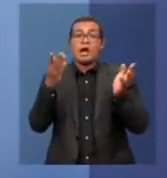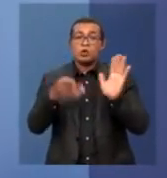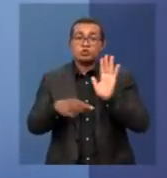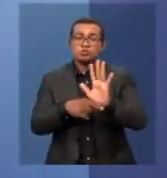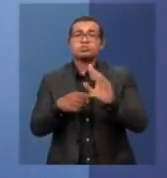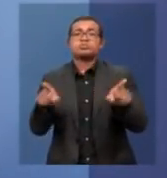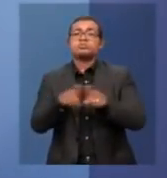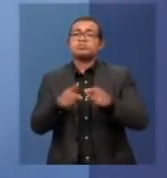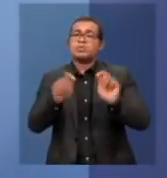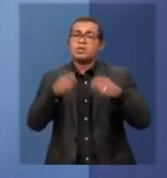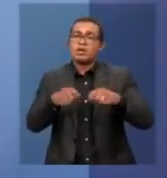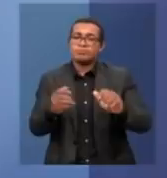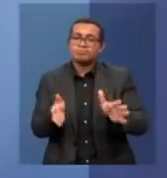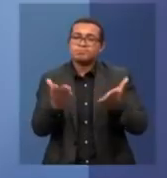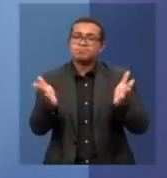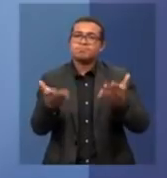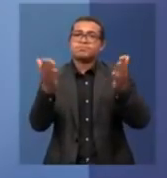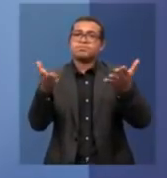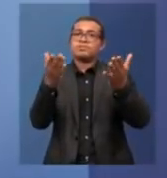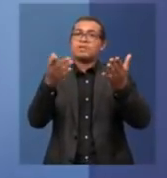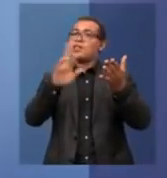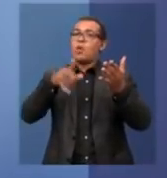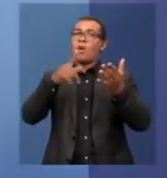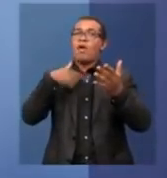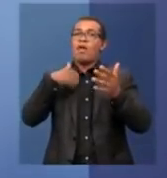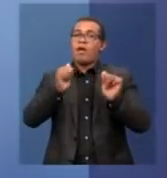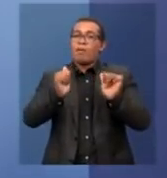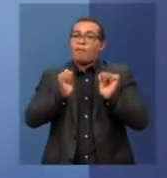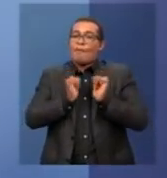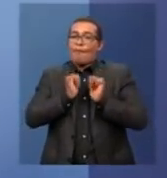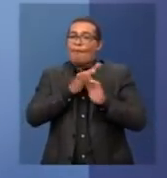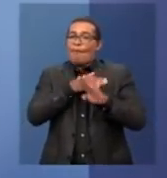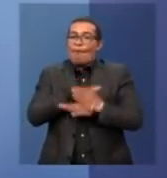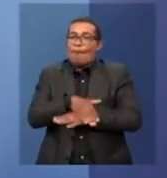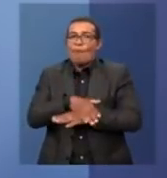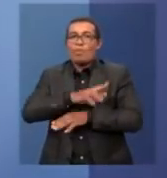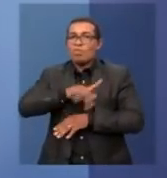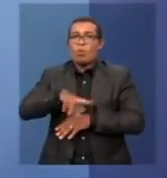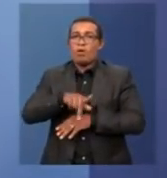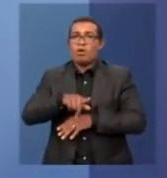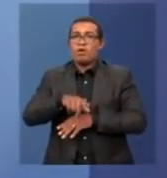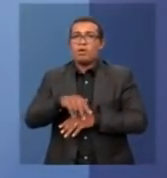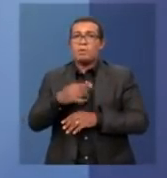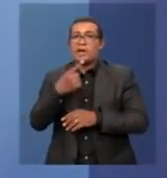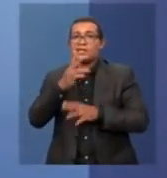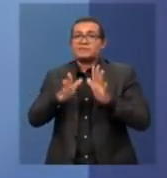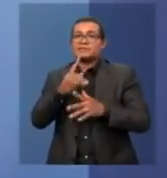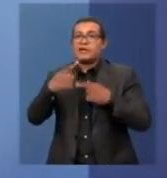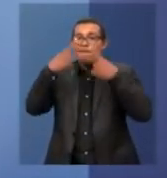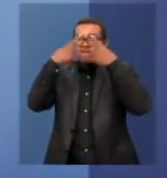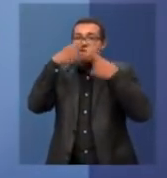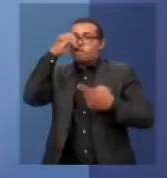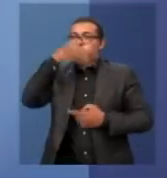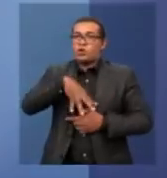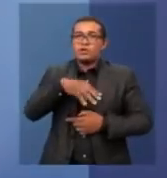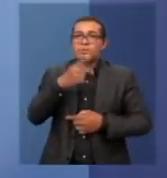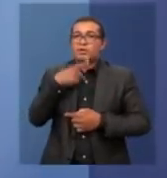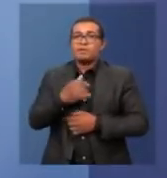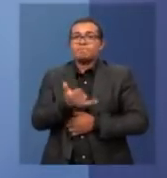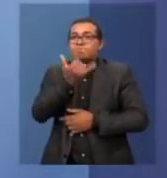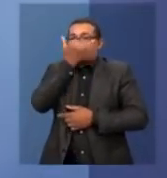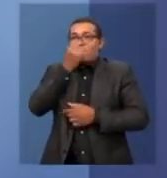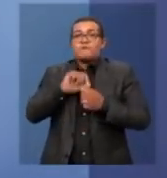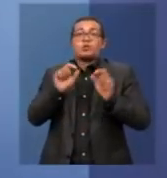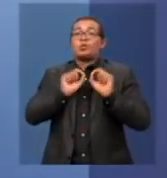para que elas não fiquem submetida av valência doméstica que não tem alternativa toda vez que faz plano de governo é muito